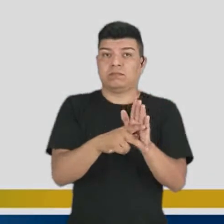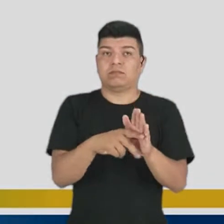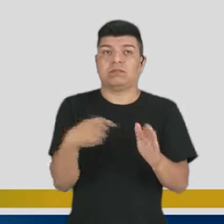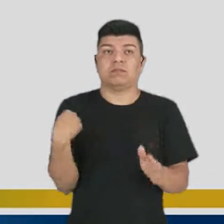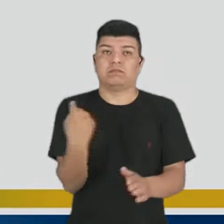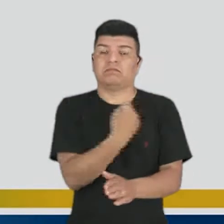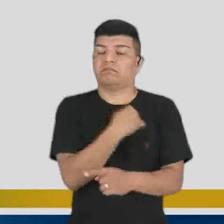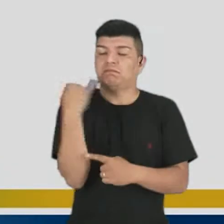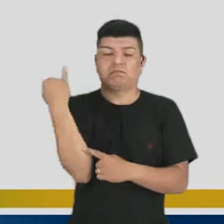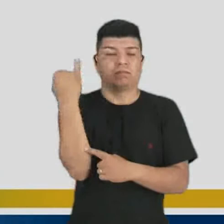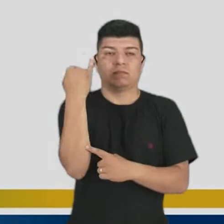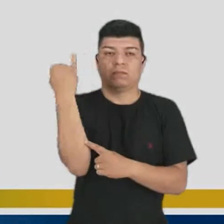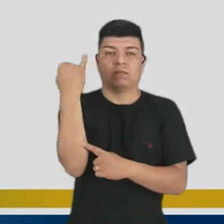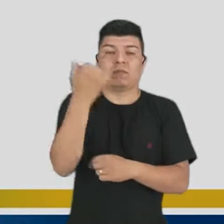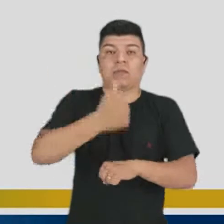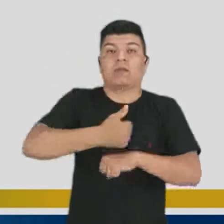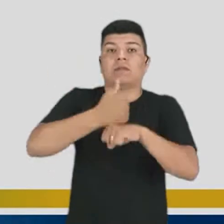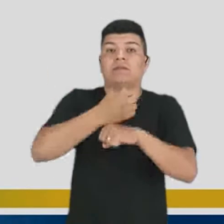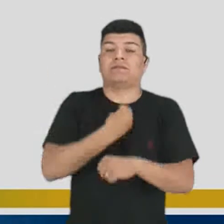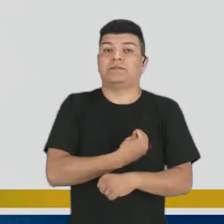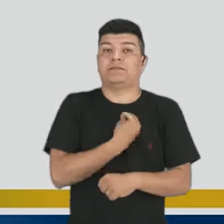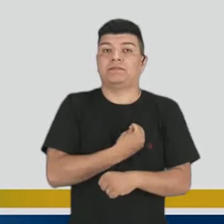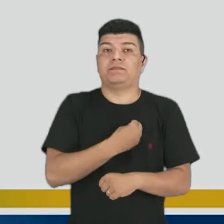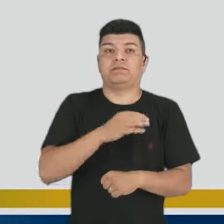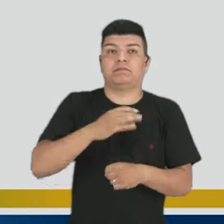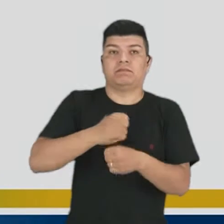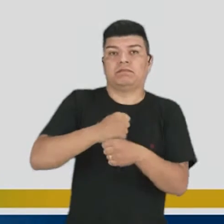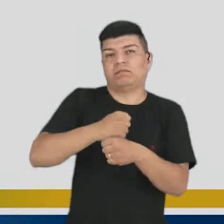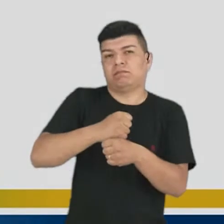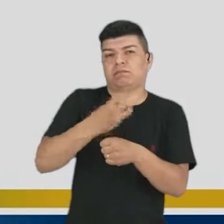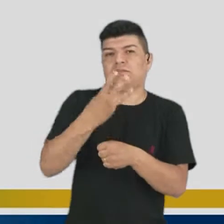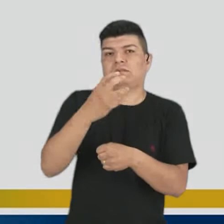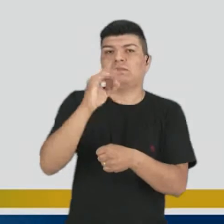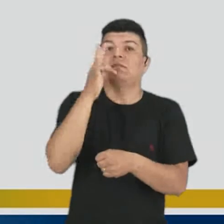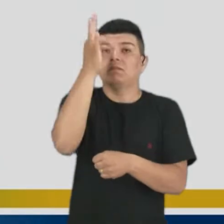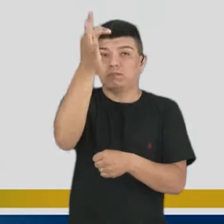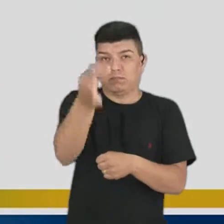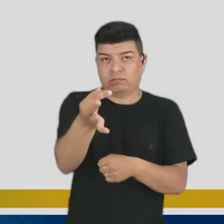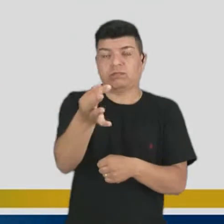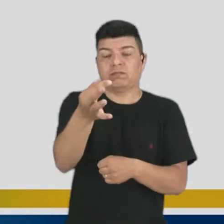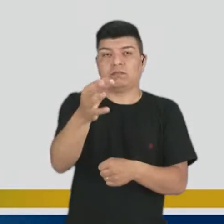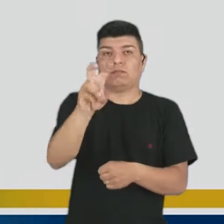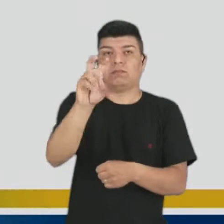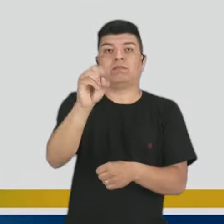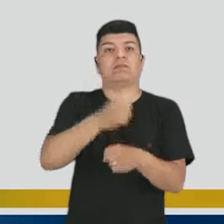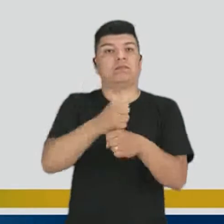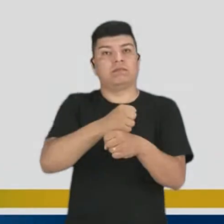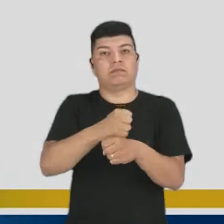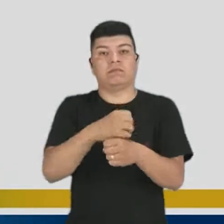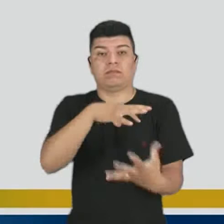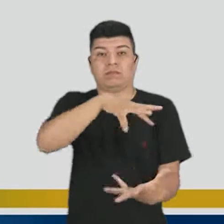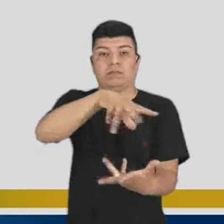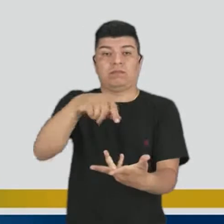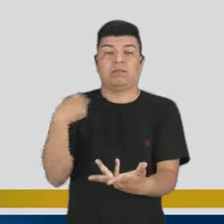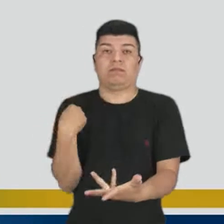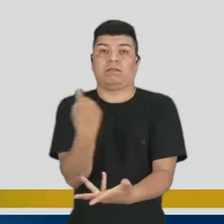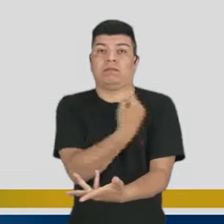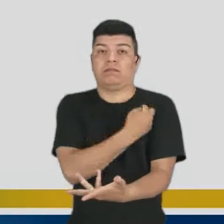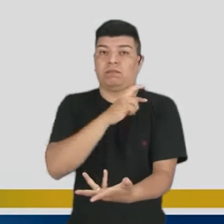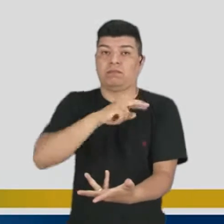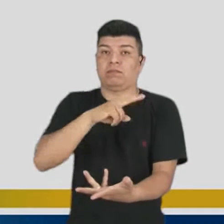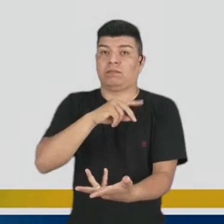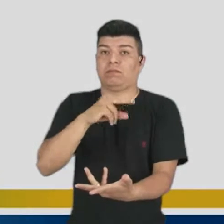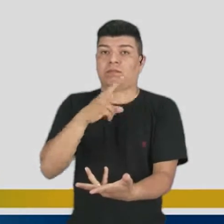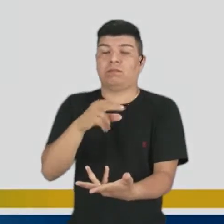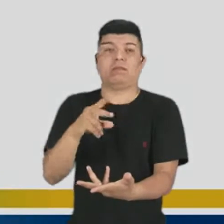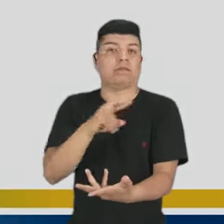nos importarmos com a qualidade de vida daqui a 30 ou 50 anos. A terra não nos pertence. Ela foi